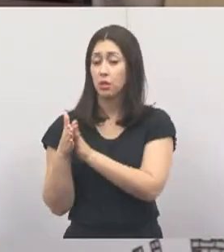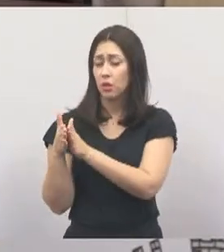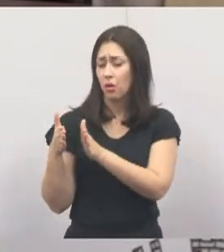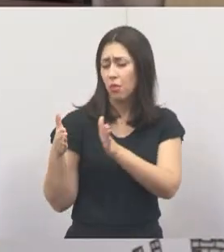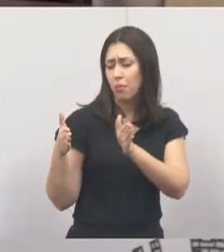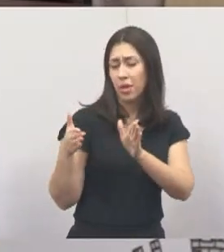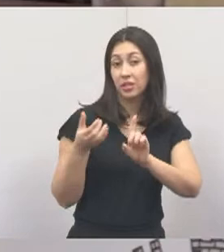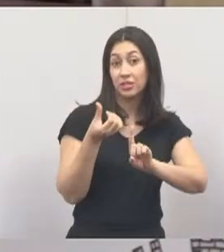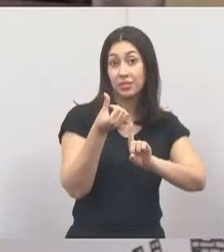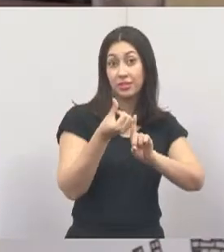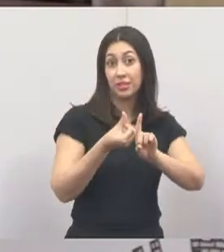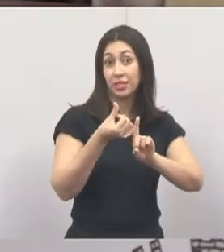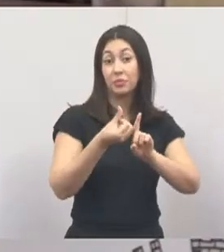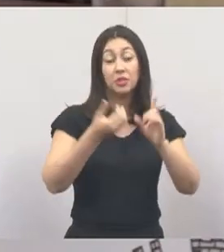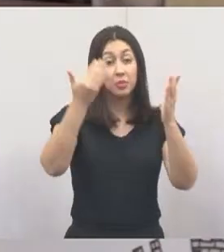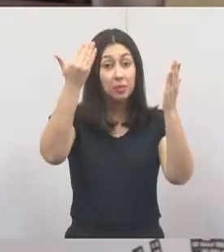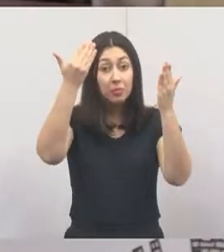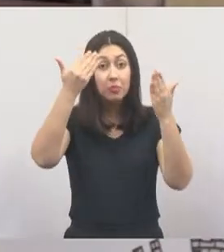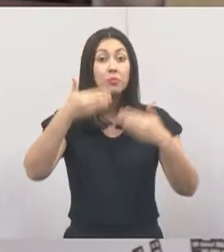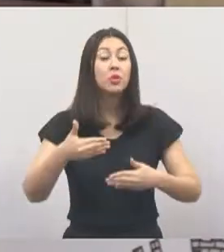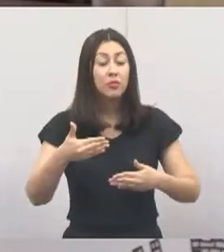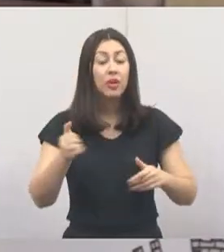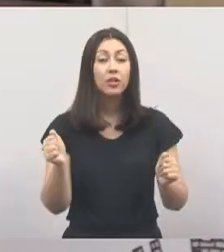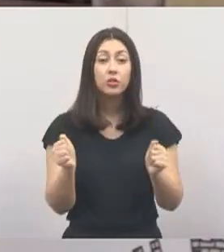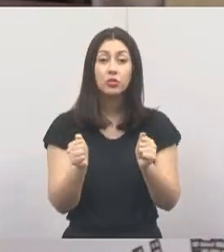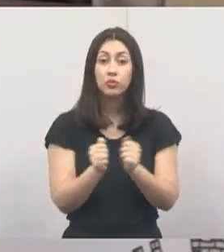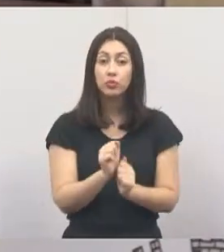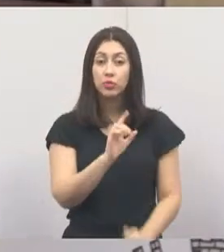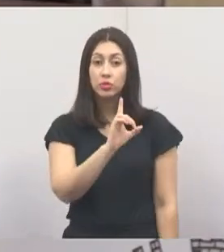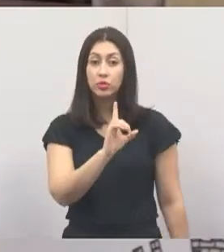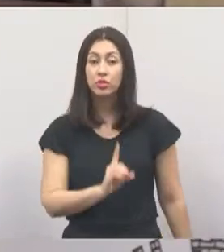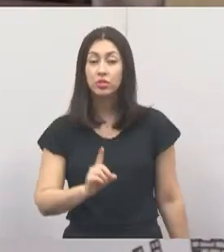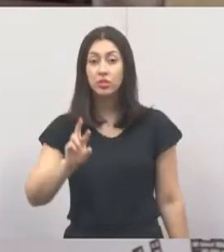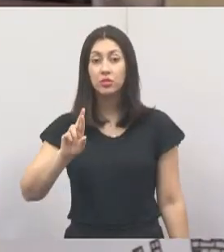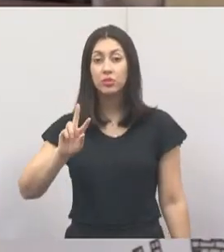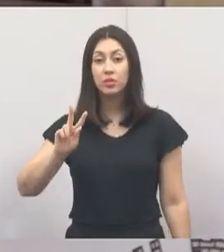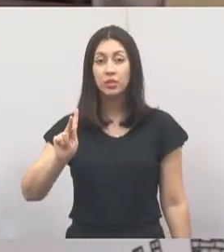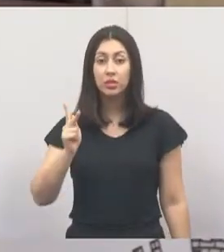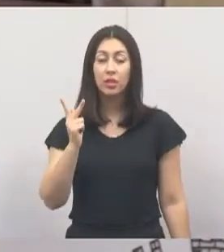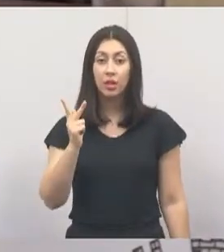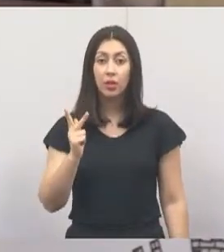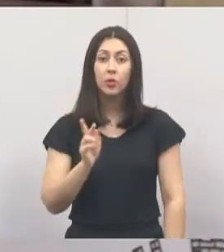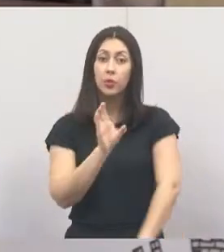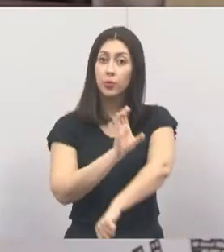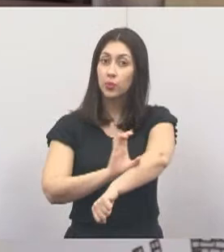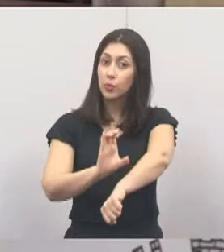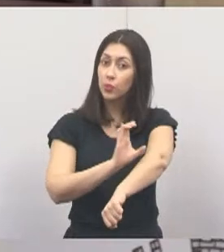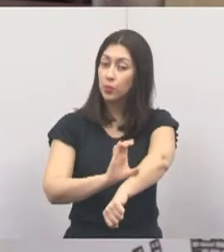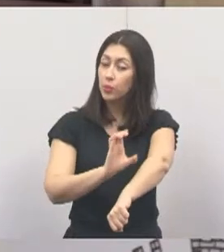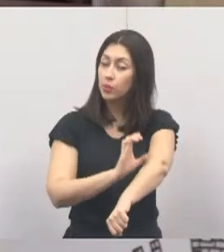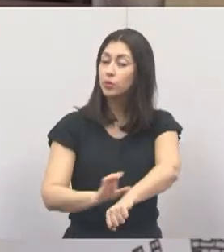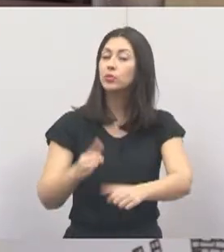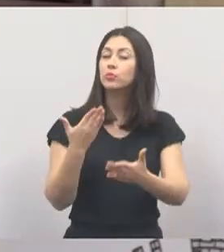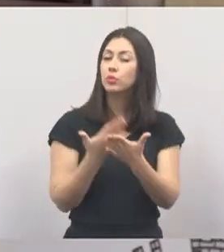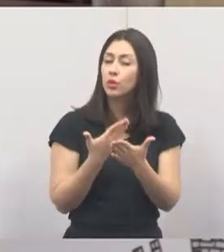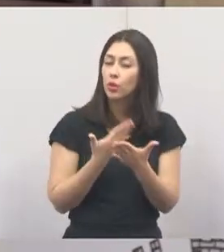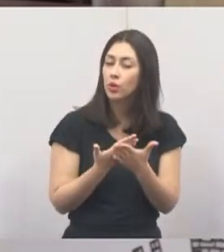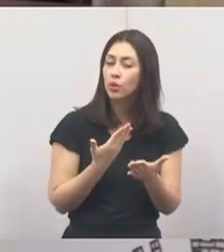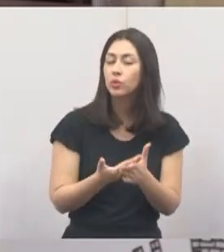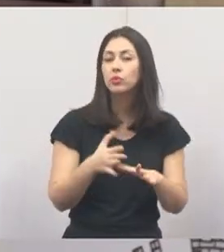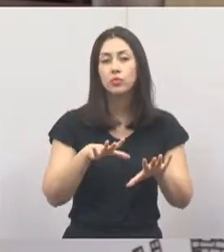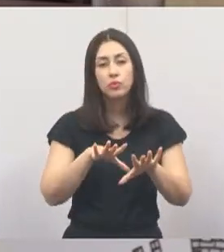de 6 meses para comprovarem, junto à Diretoria de Recursos Humanos, o curso dos estudos de